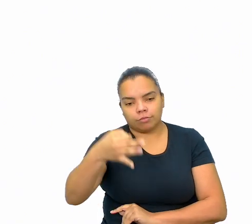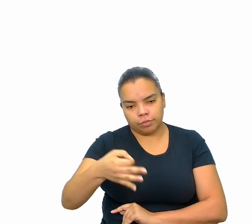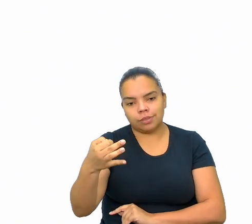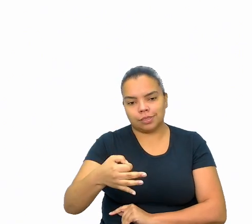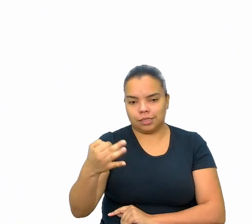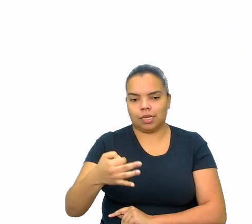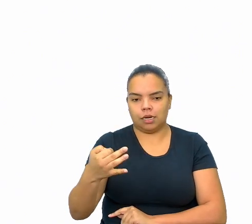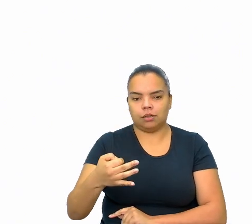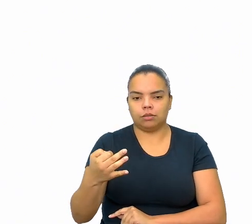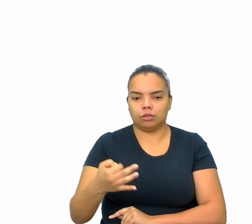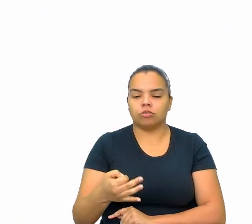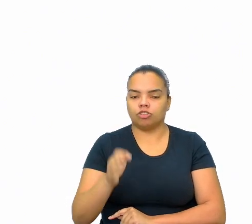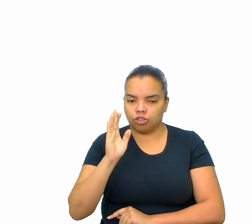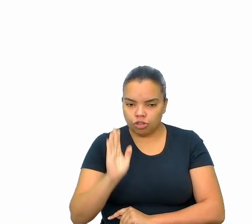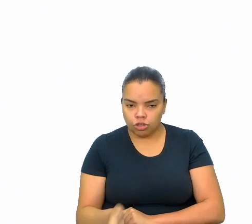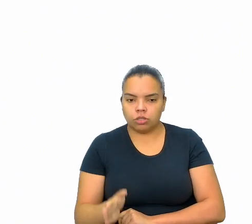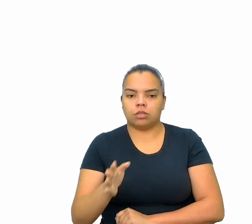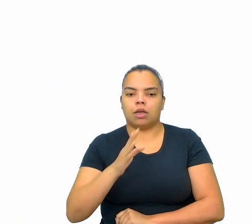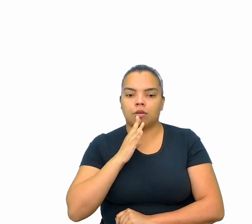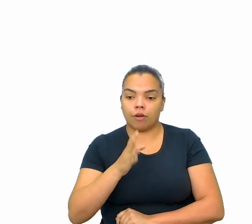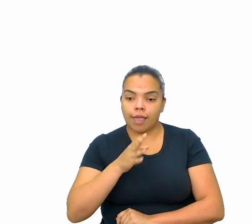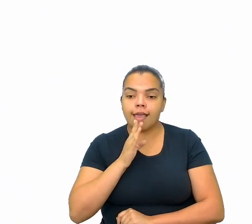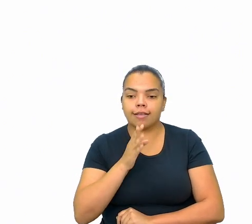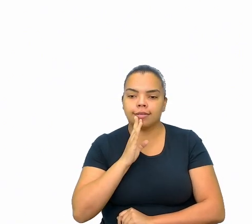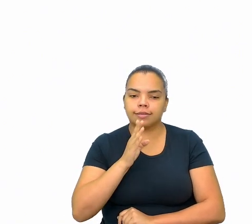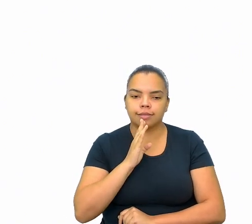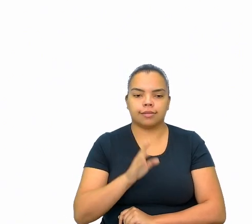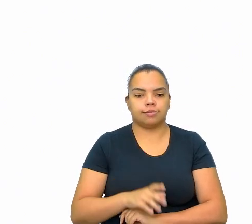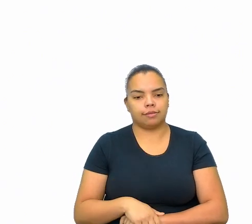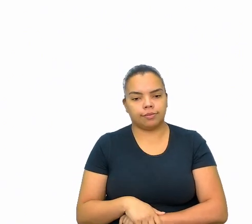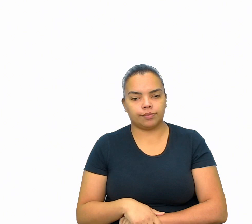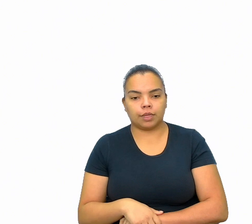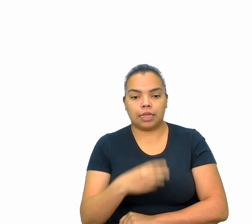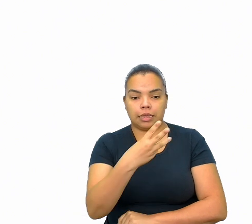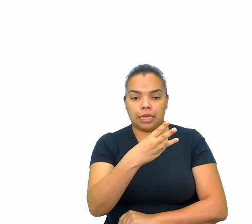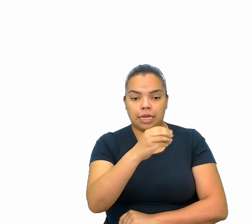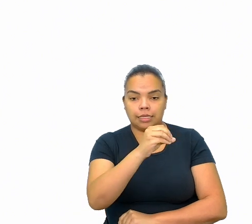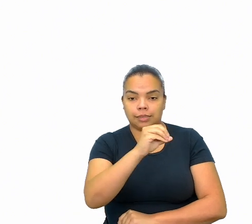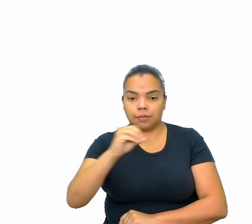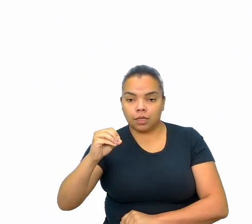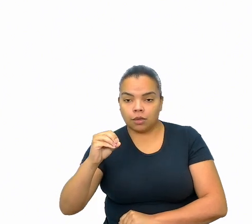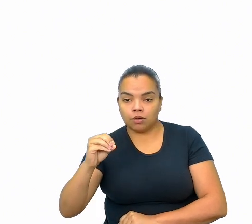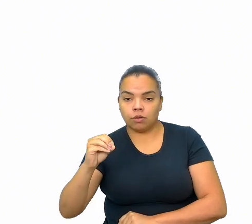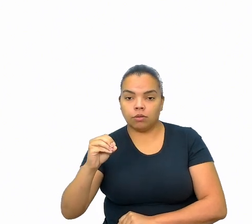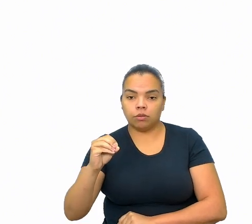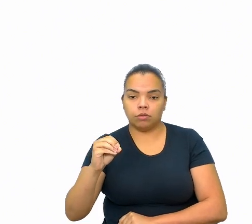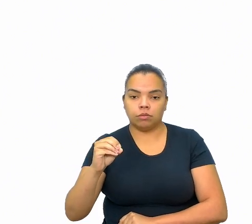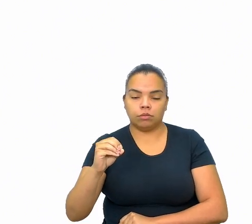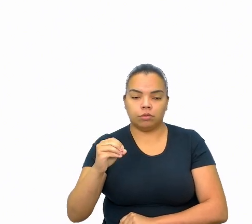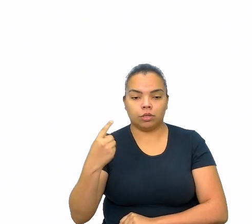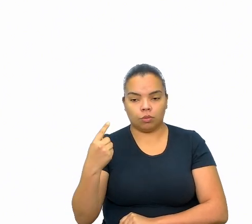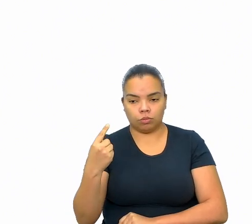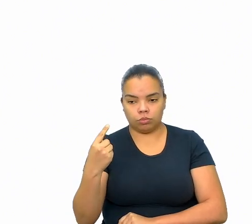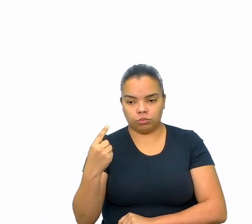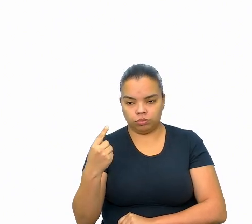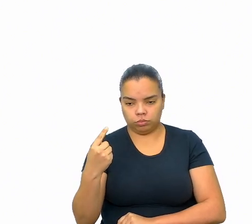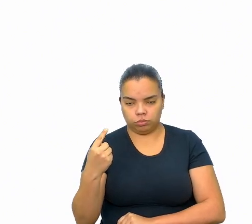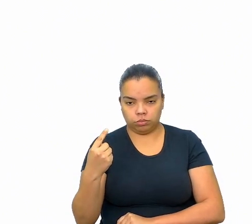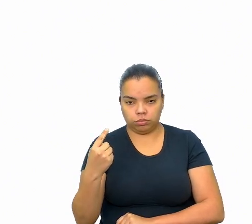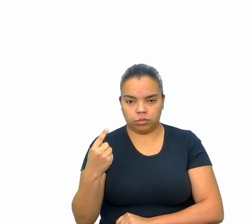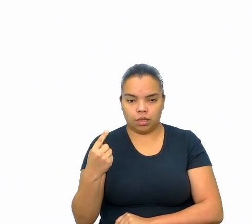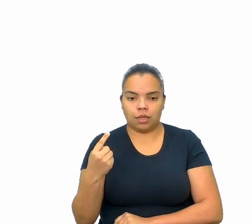convencionalmente, mostrando que ela já domina. E no número 3000, ela faz ali o